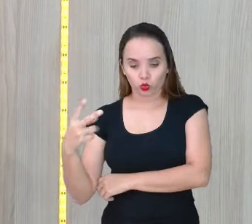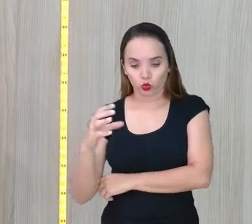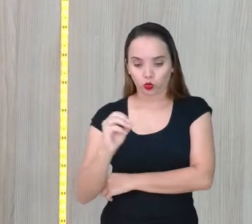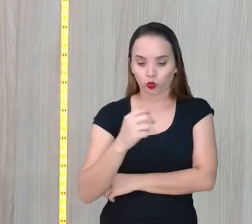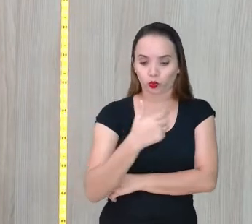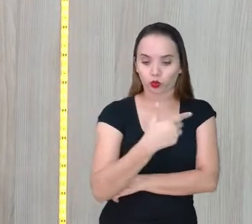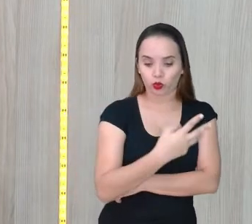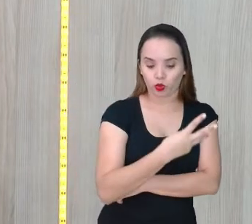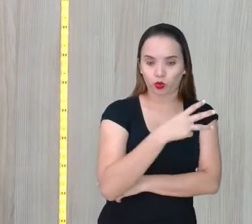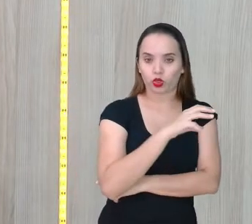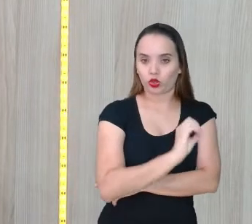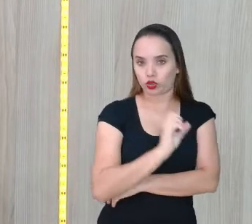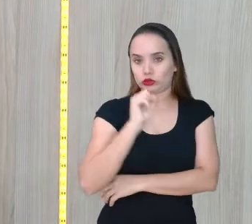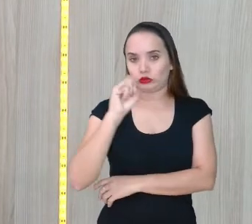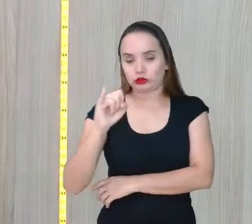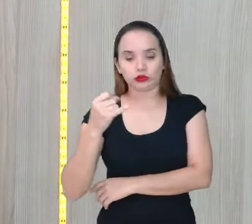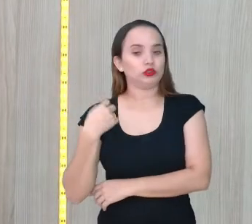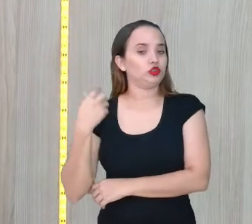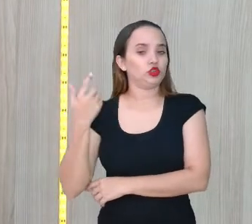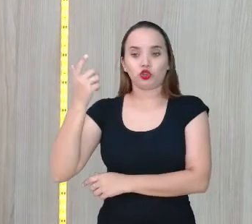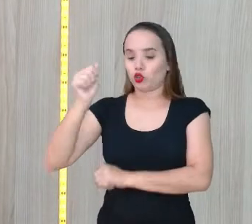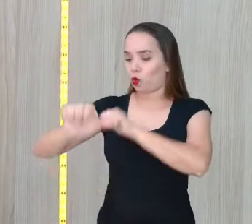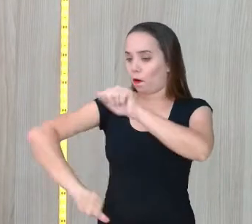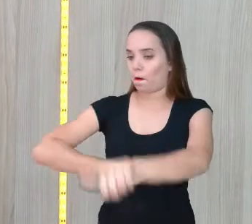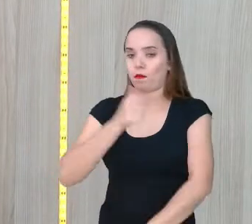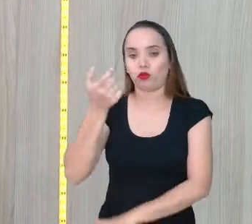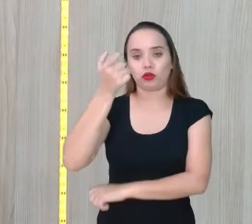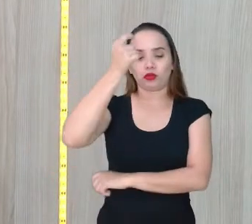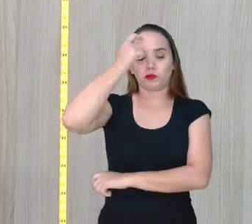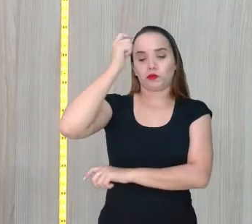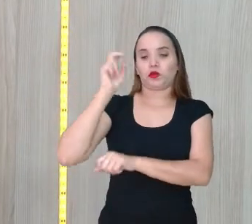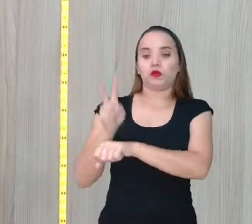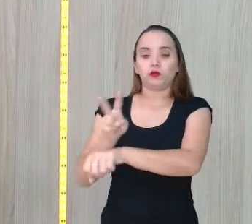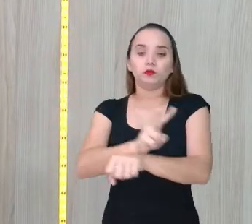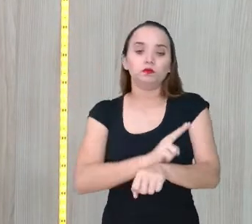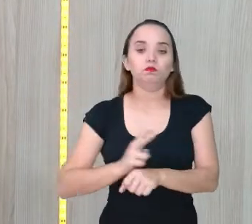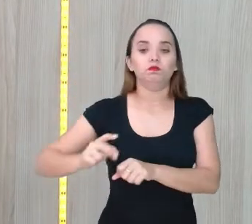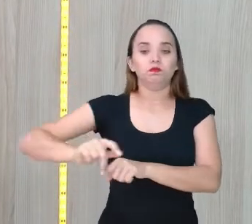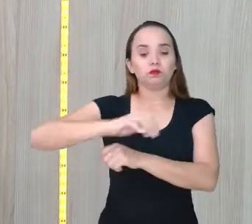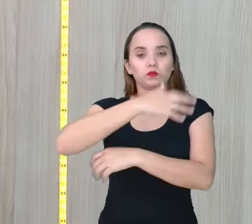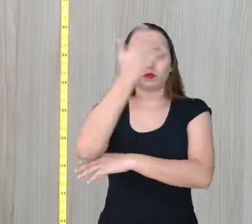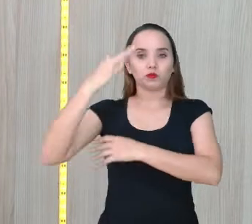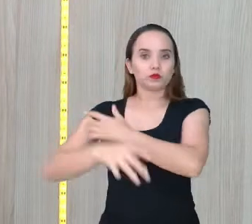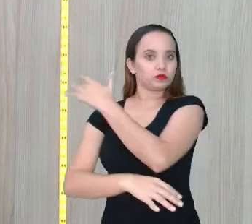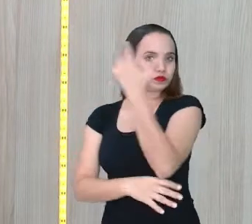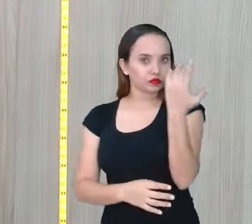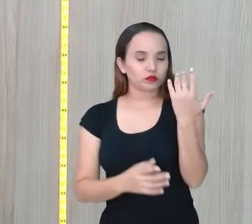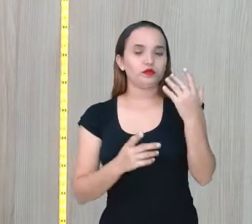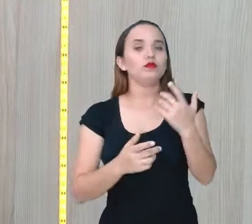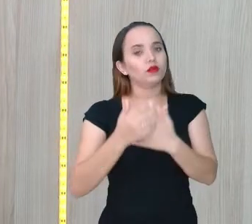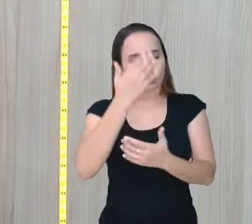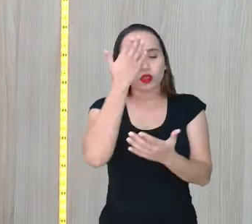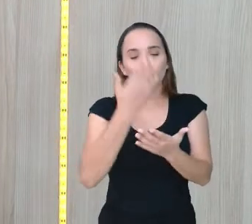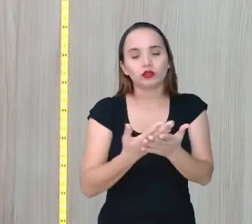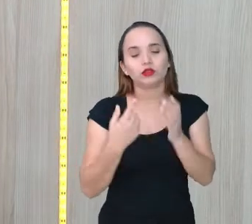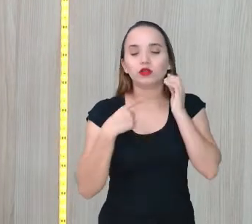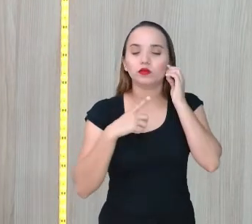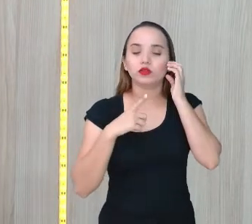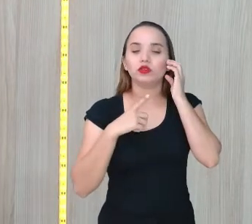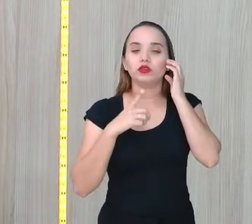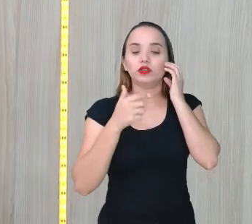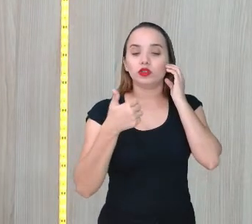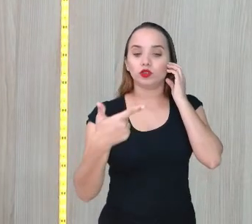nossos recursos naturais, é possível que muitos deles, em 2030, a gente já não tenha mais em abundância ou